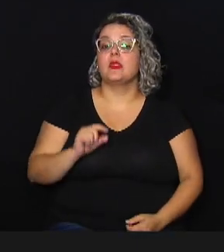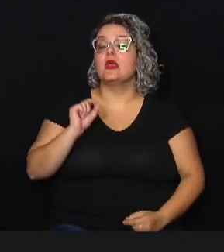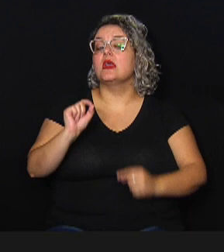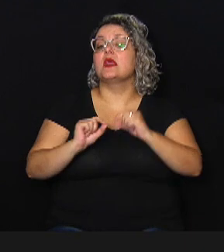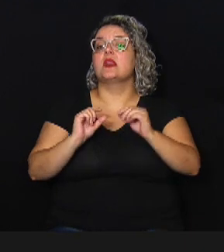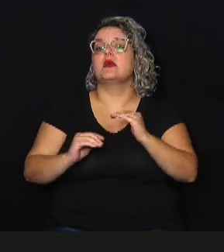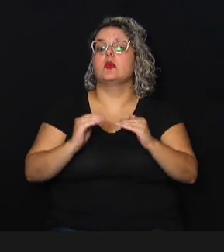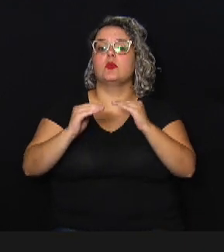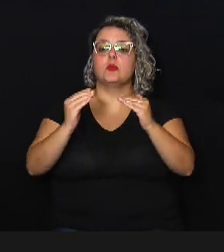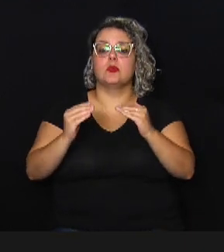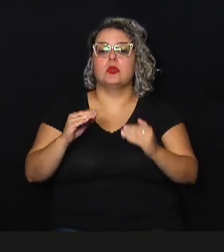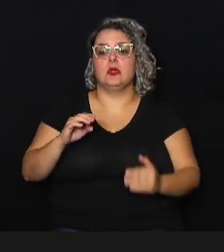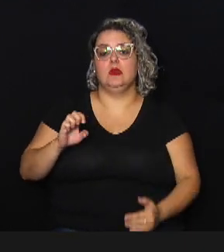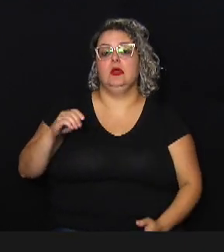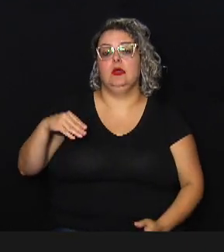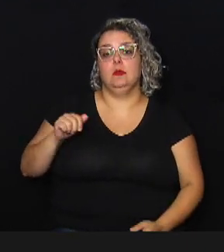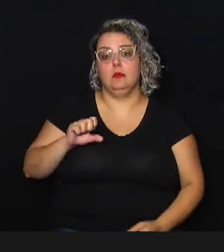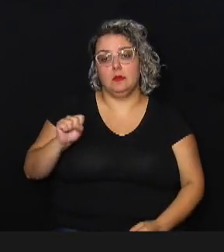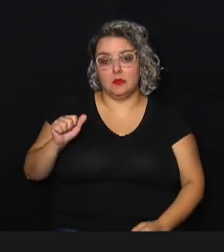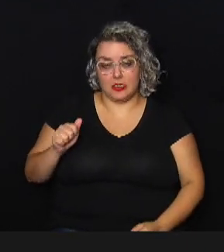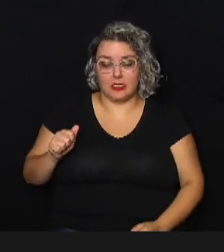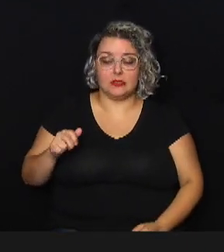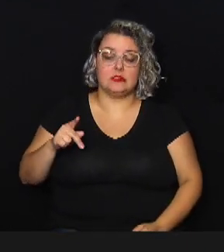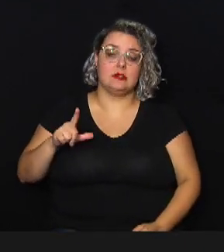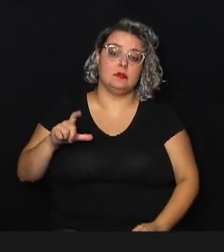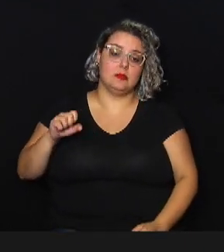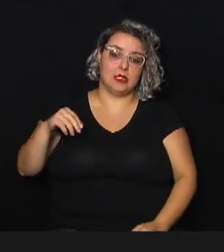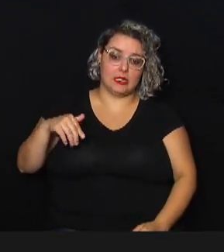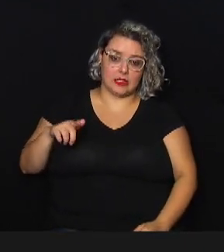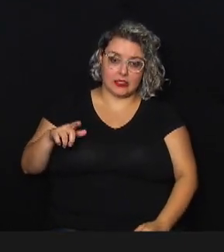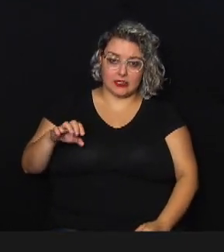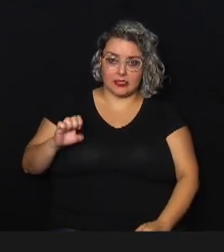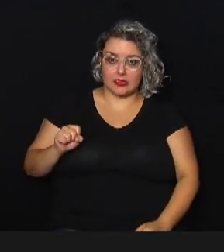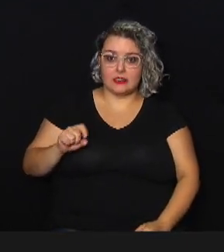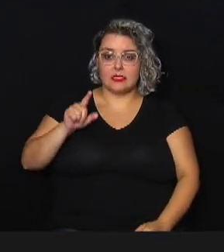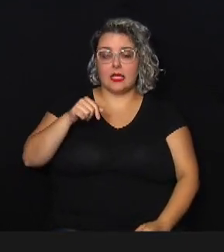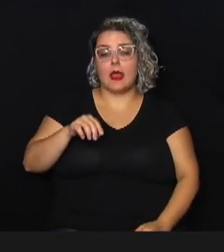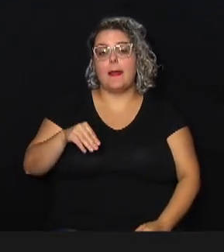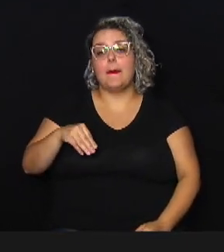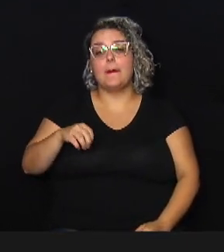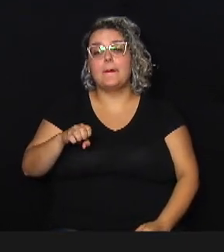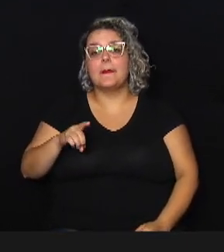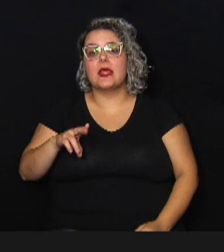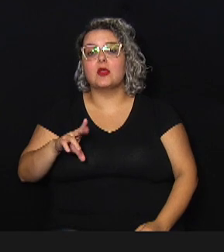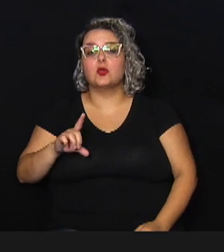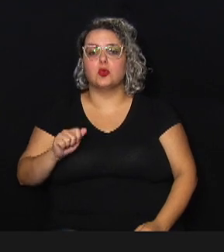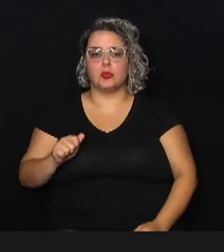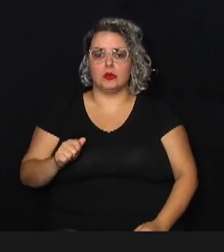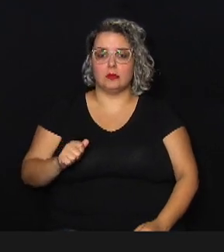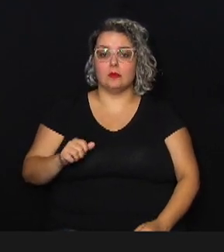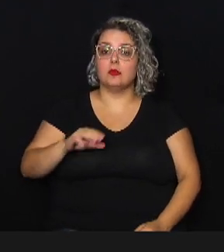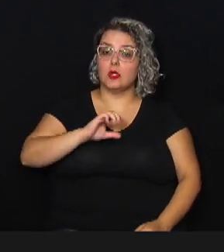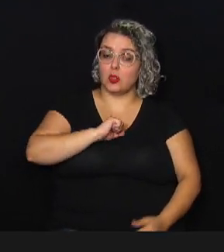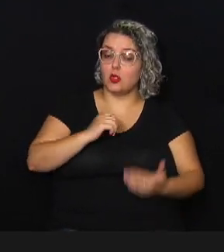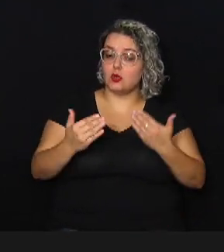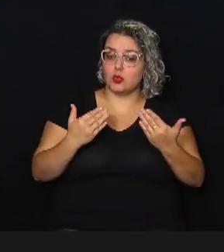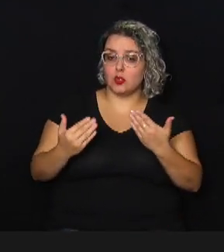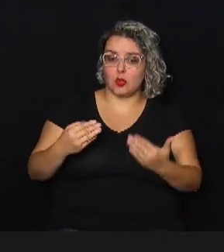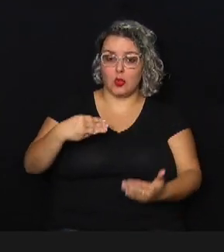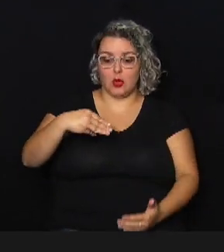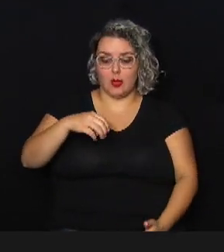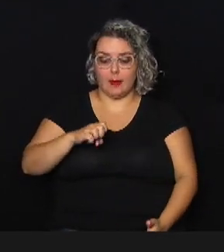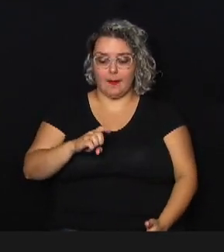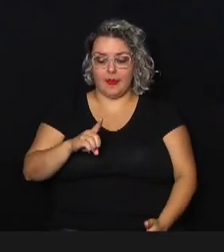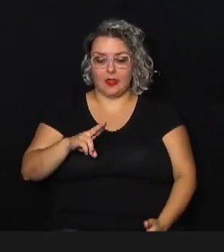as nossas hemácias e as nossas plaquetas, que é a medula óssea. Eu gosto muito de comparar a medula óssea, que é a nossa fábrica